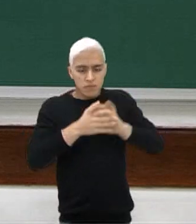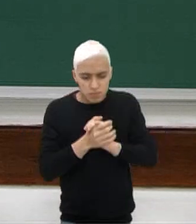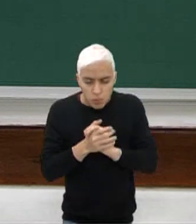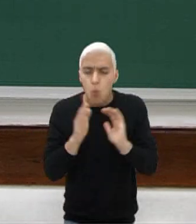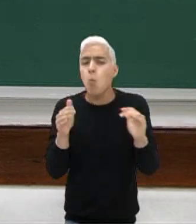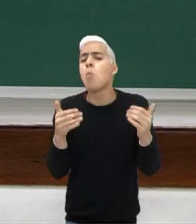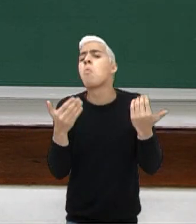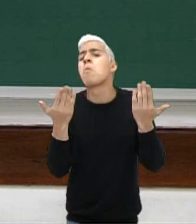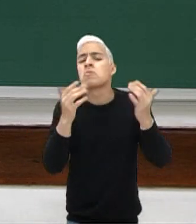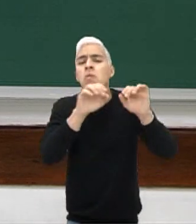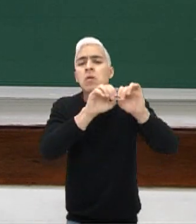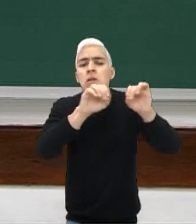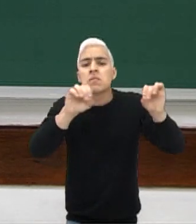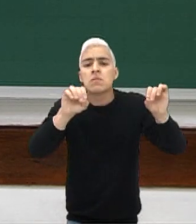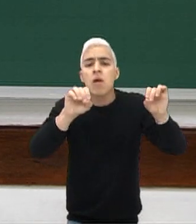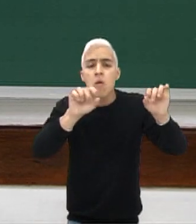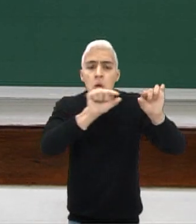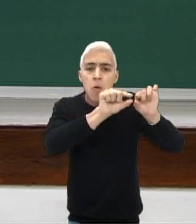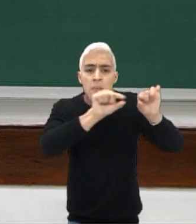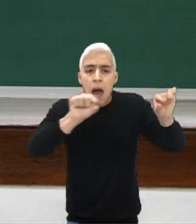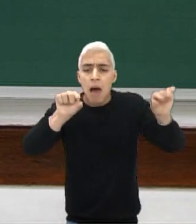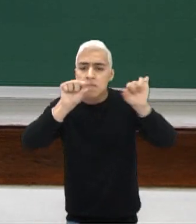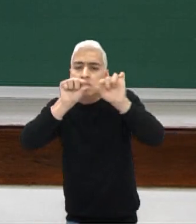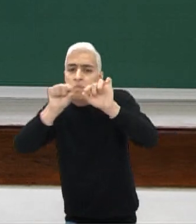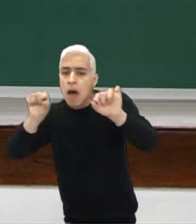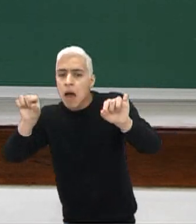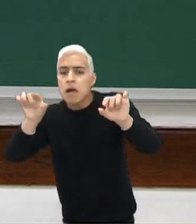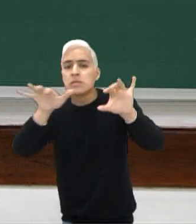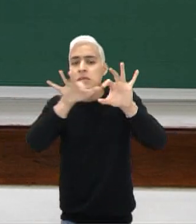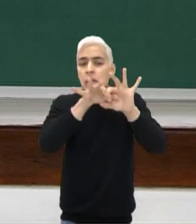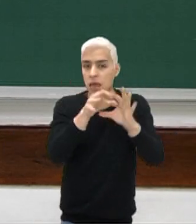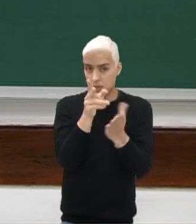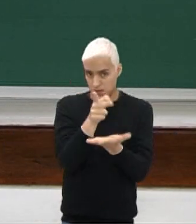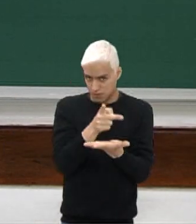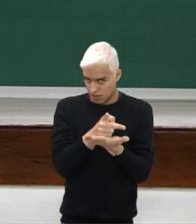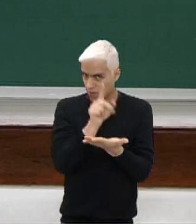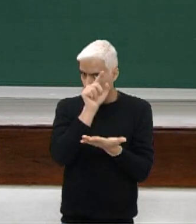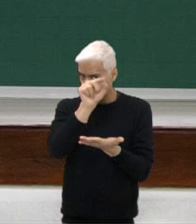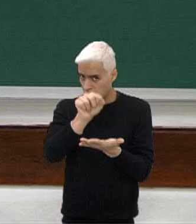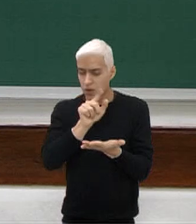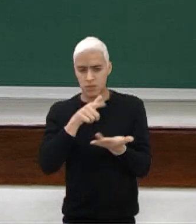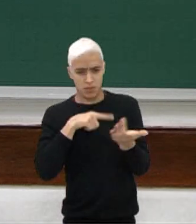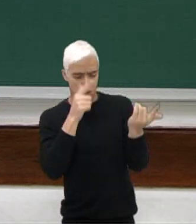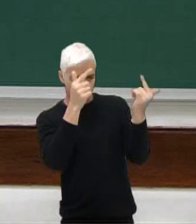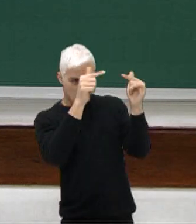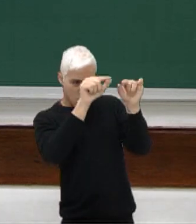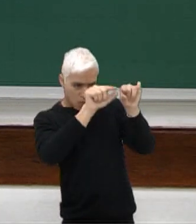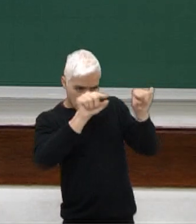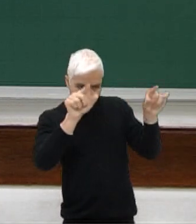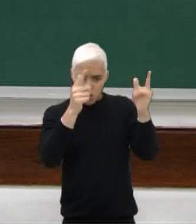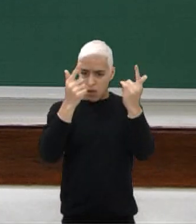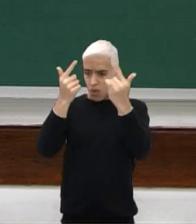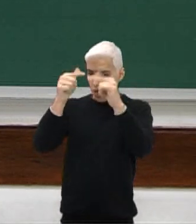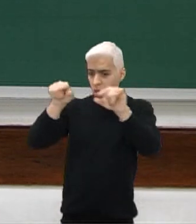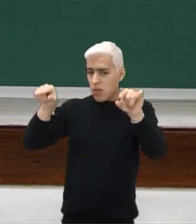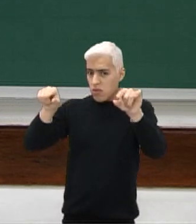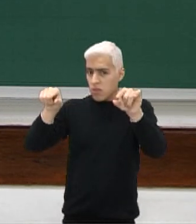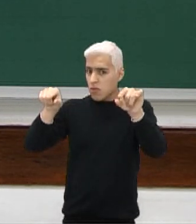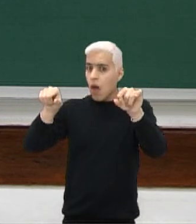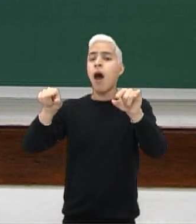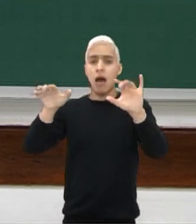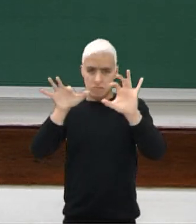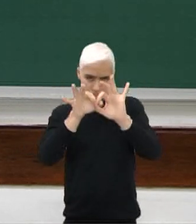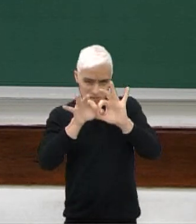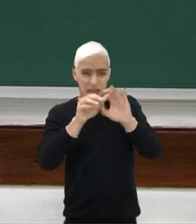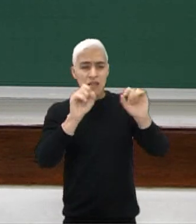vou ter oração subordinada? Claro que sempre quando eu tiver mais de uma oração. Não tem como eu ter uma única oração. Agora,